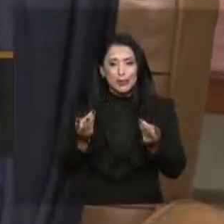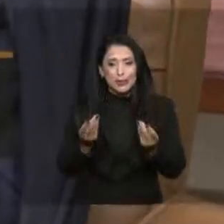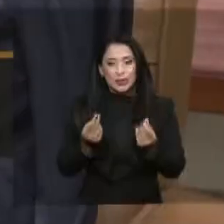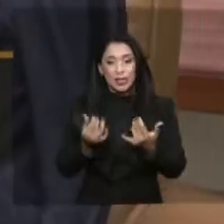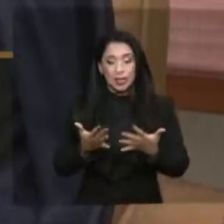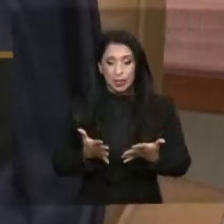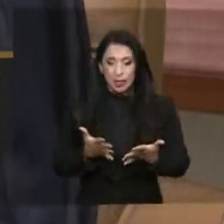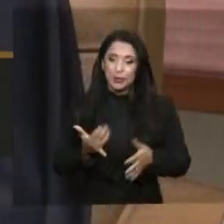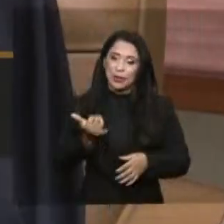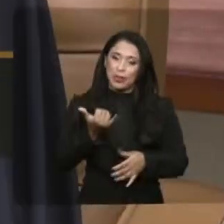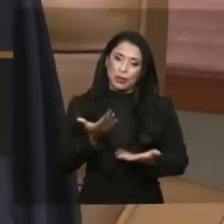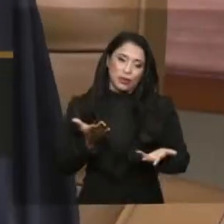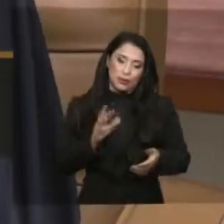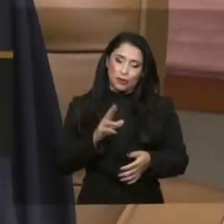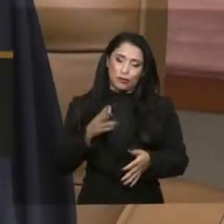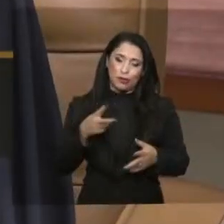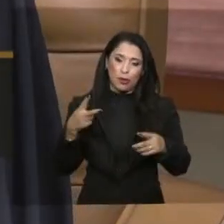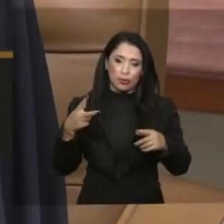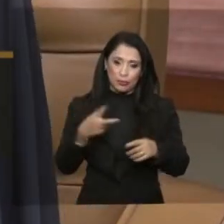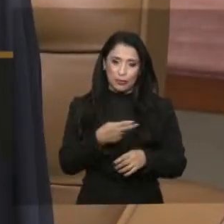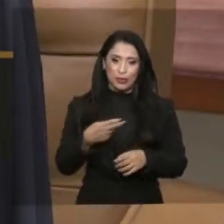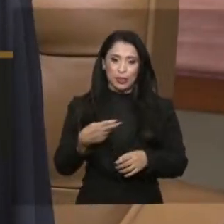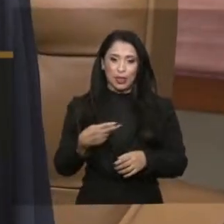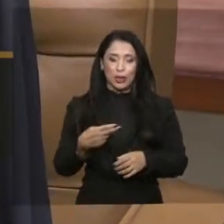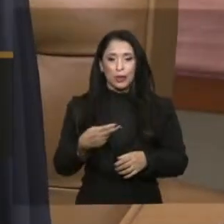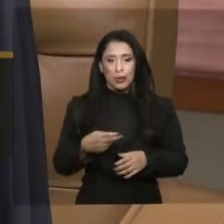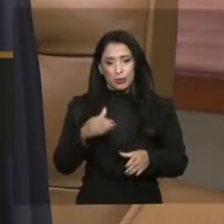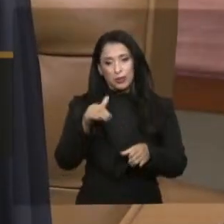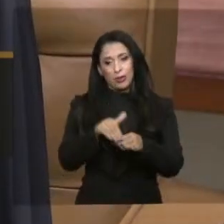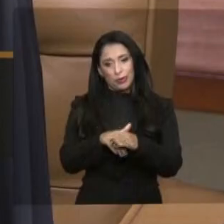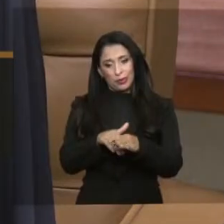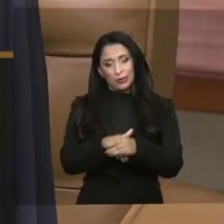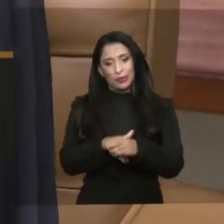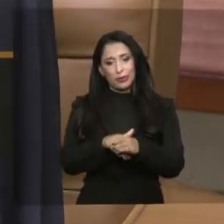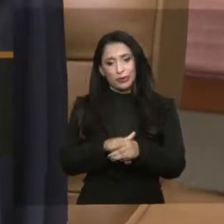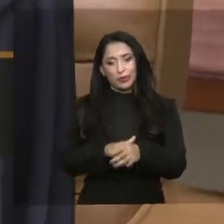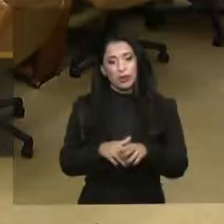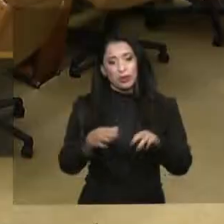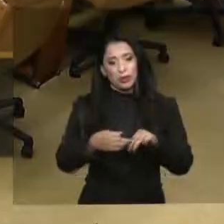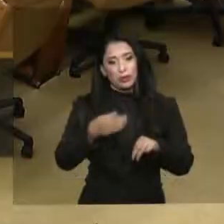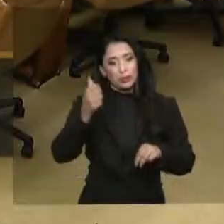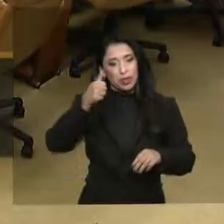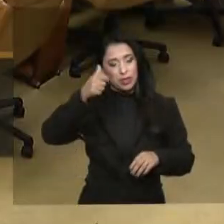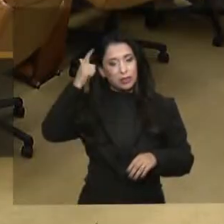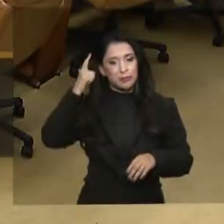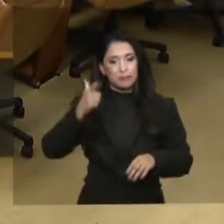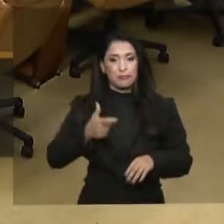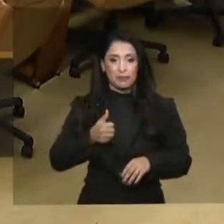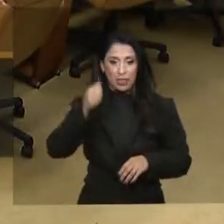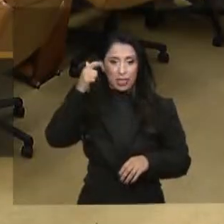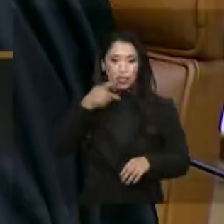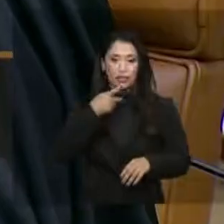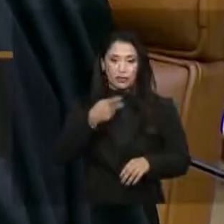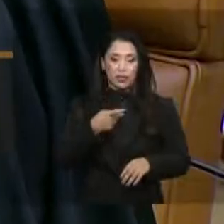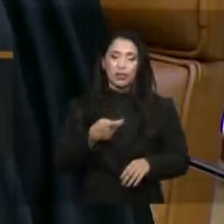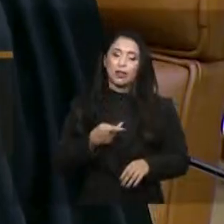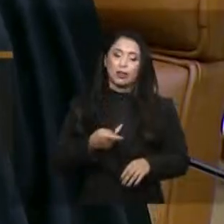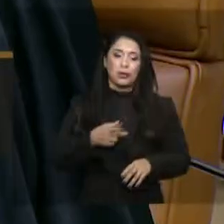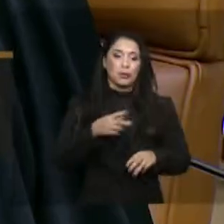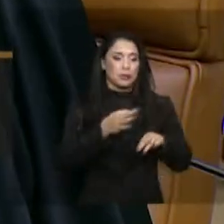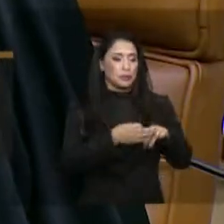mais interromper o belíssimo voto que profere o ministro Alexandre de Moraes. Eu agradeço, ministro Gilmar.